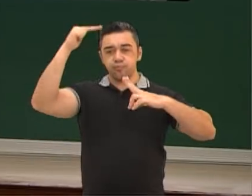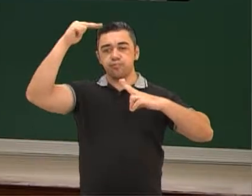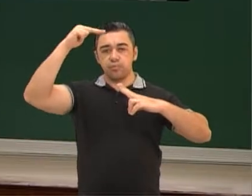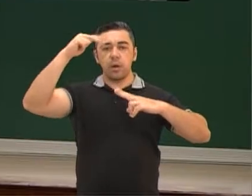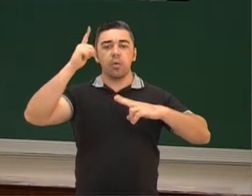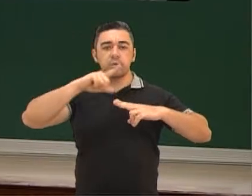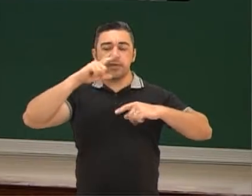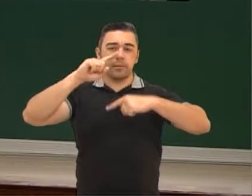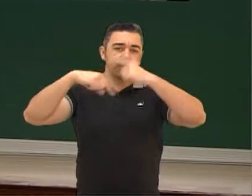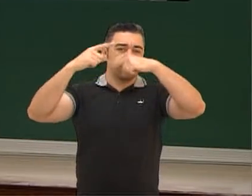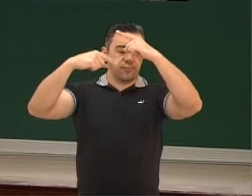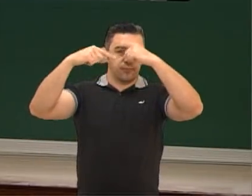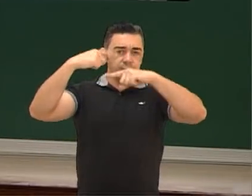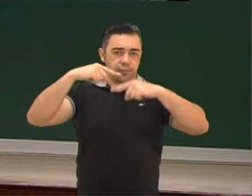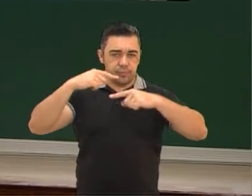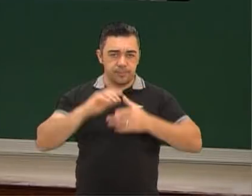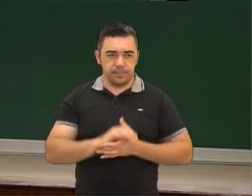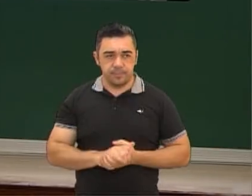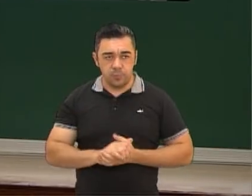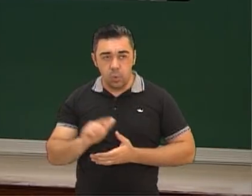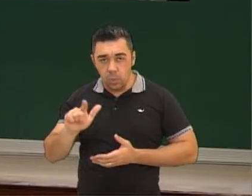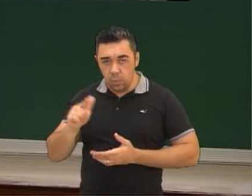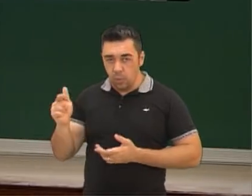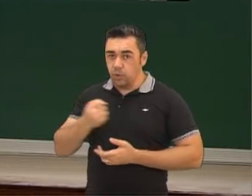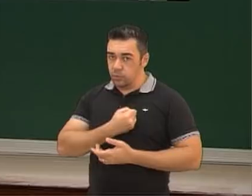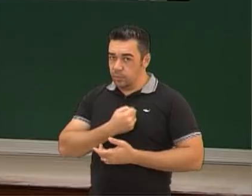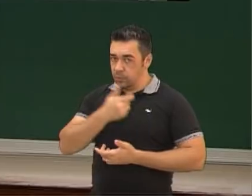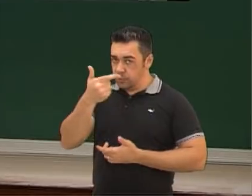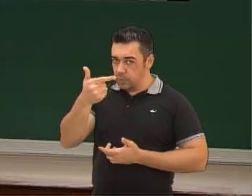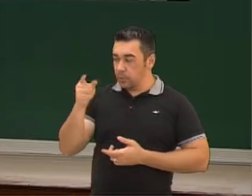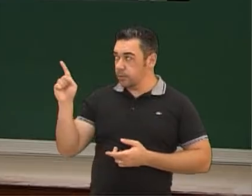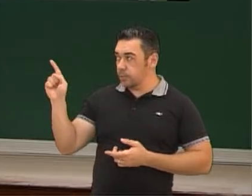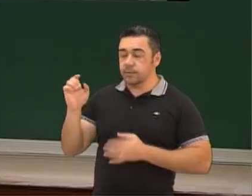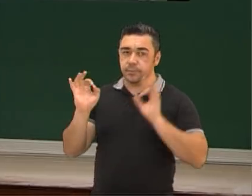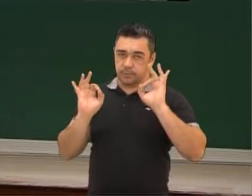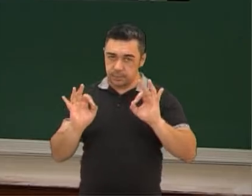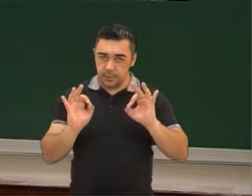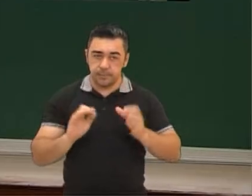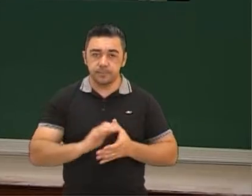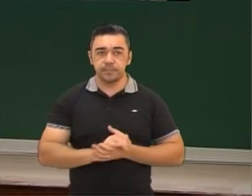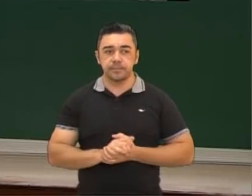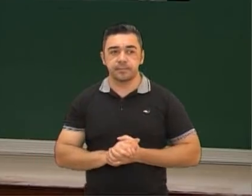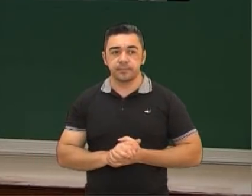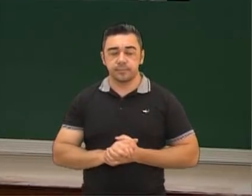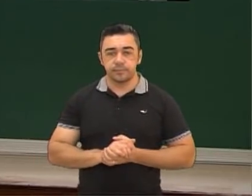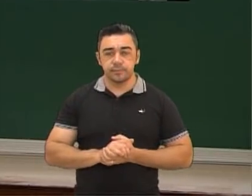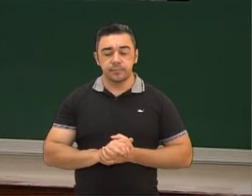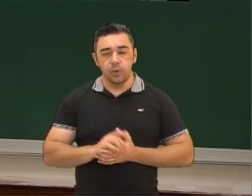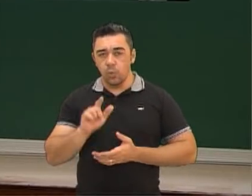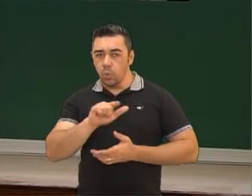acrobacias que realizam. Vamos para o próximo? Olha aí, esse já está certinho, exercício 2, né? Só aquele que nós tivemos um